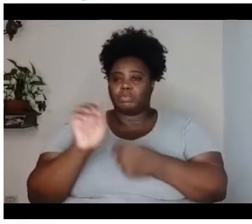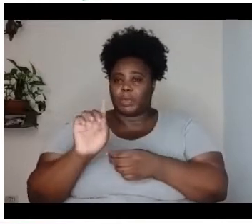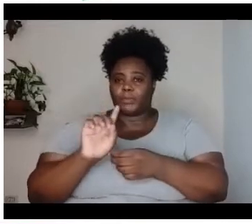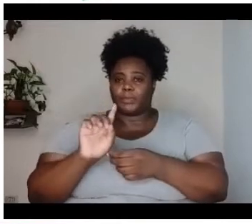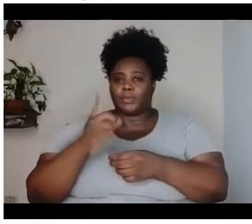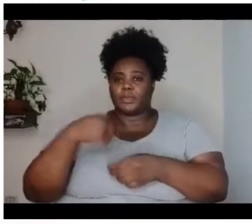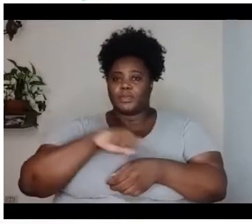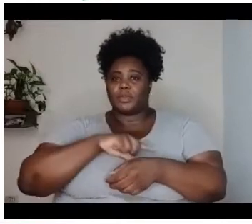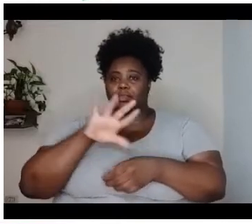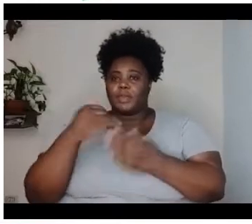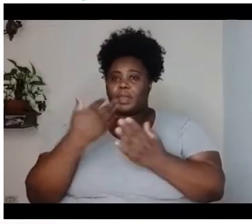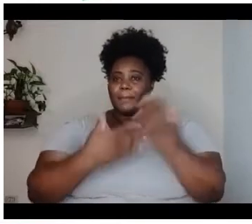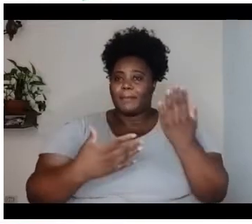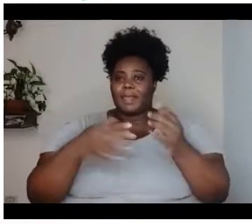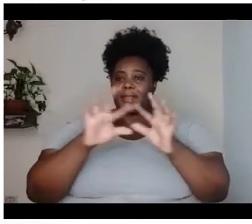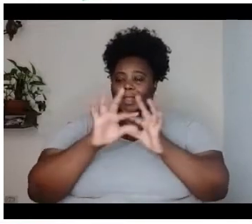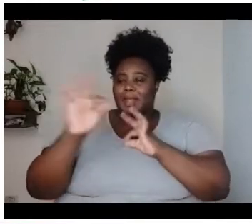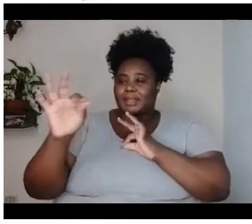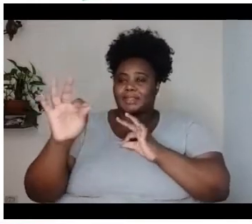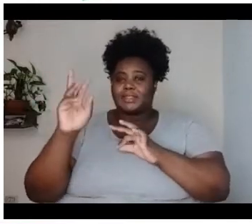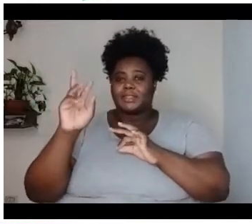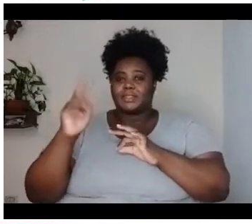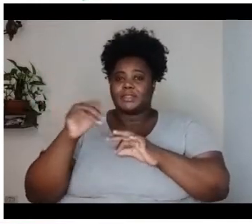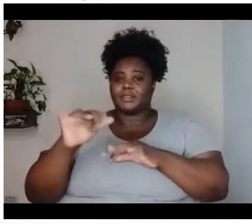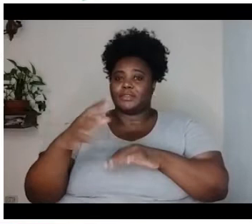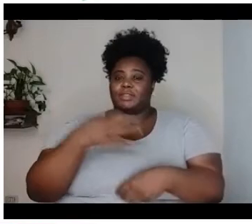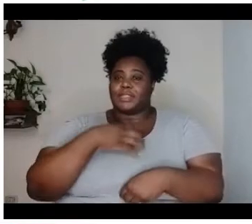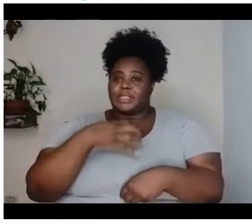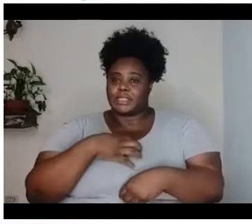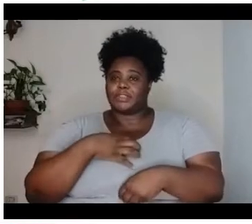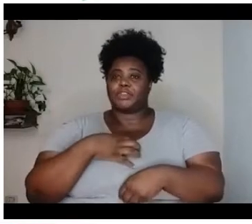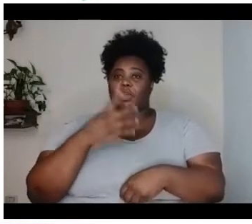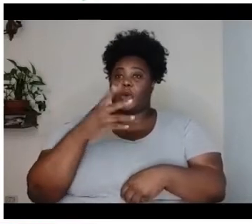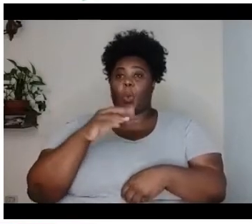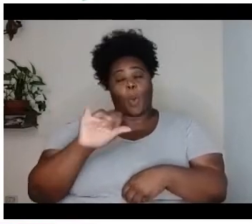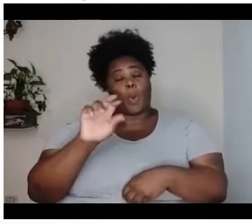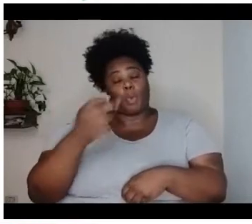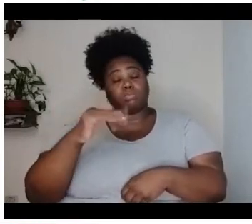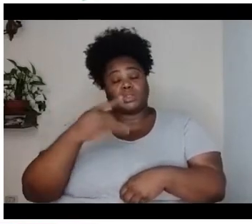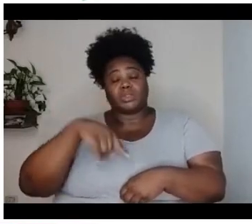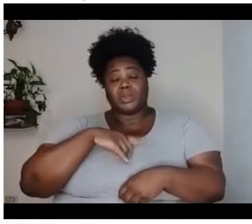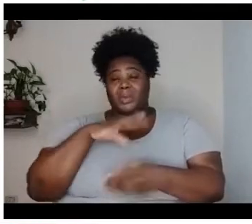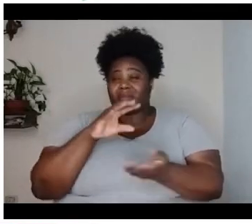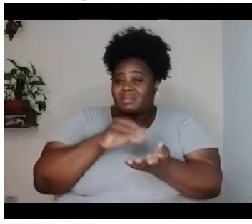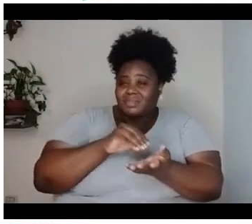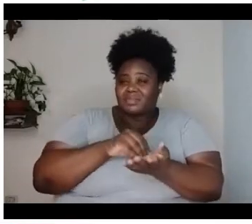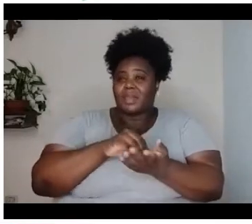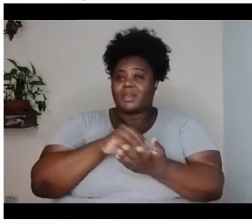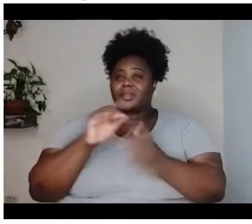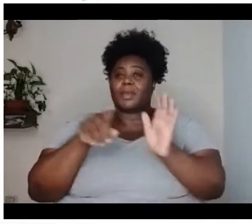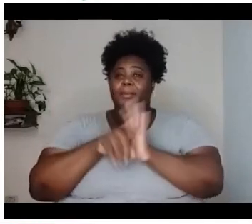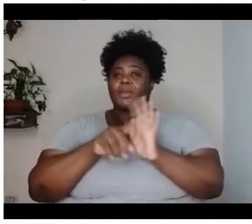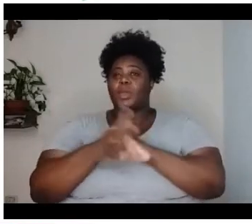fugir um pouco dessa linha histórica. Se você sentir falta, ou se a gente sentir falta, a gente volta nisso, que é a grande pergunta: como que isso